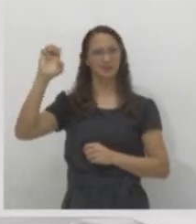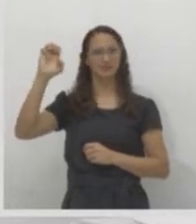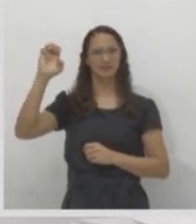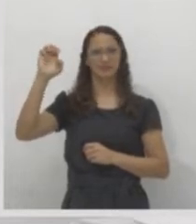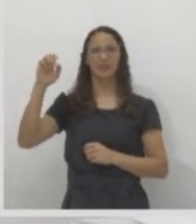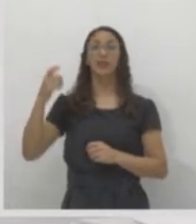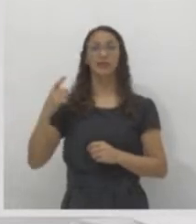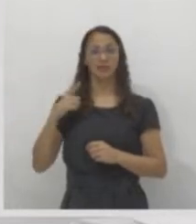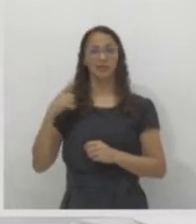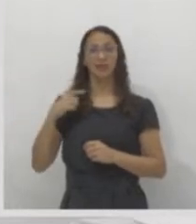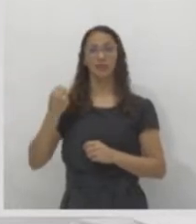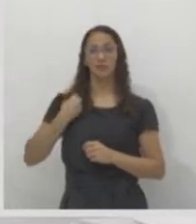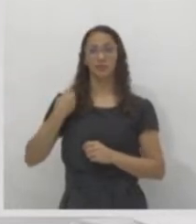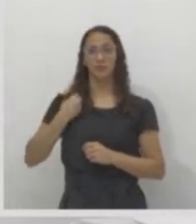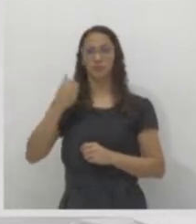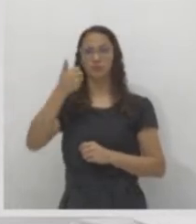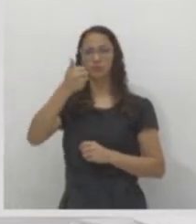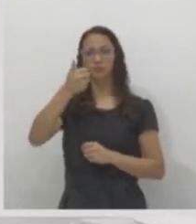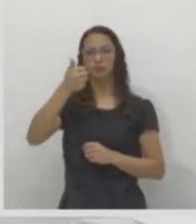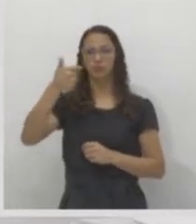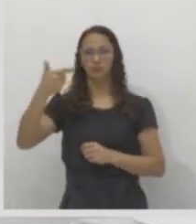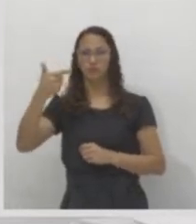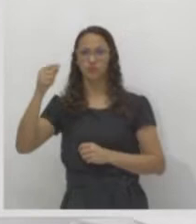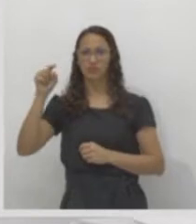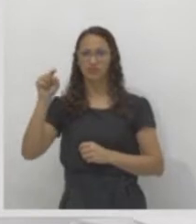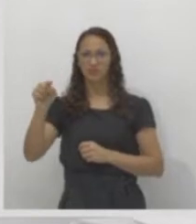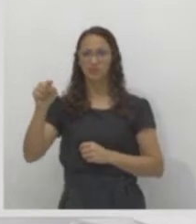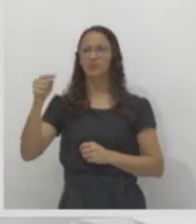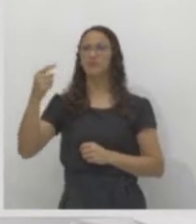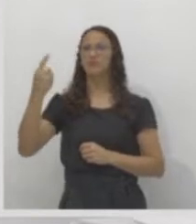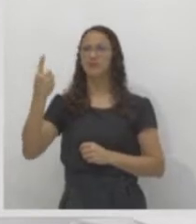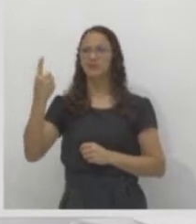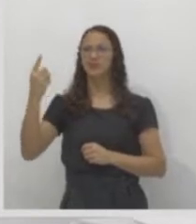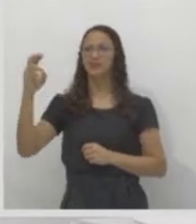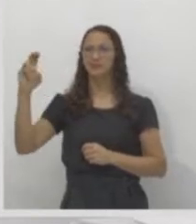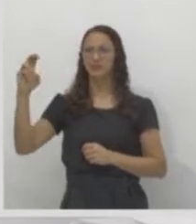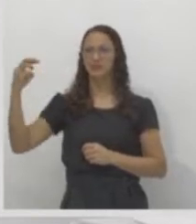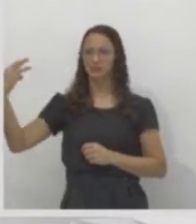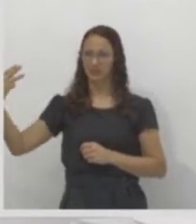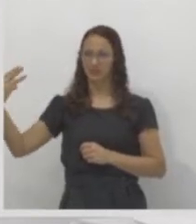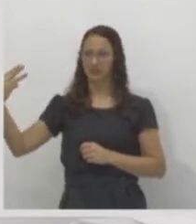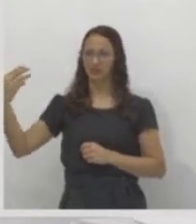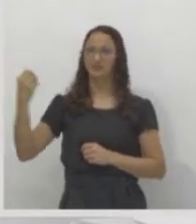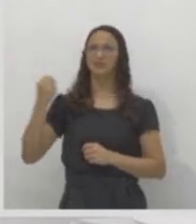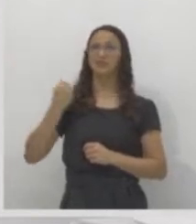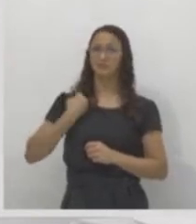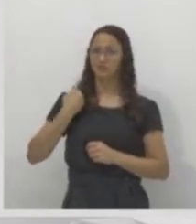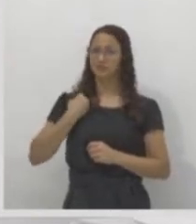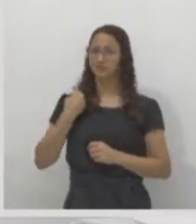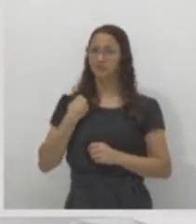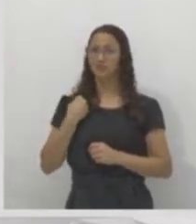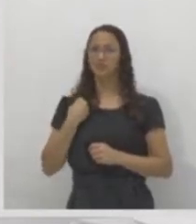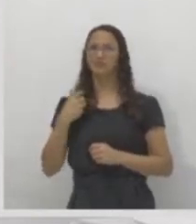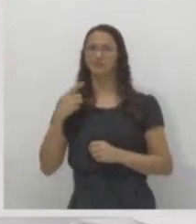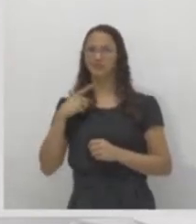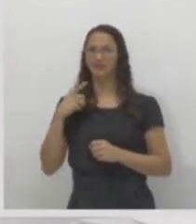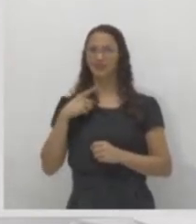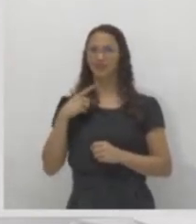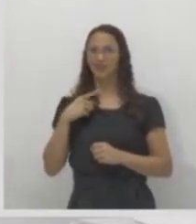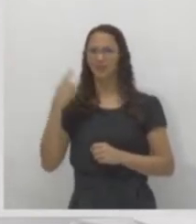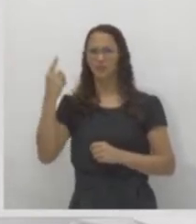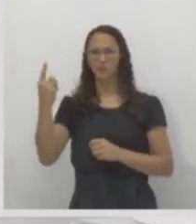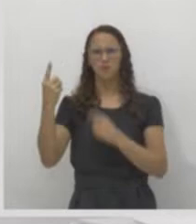12.153. E eu coloquei essa numeração de propósito, porque existem dois algarismos, no